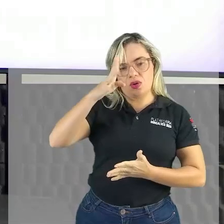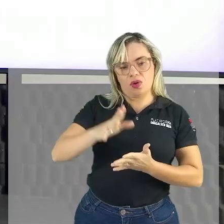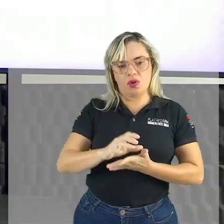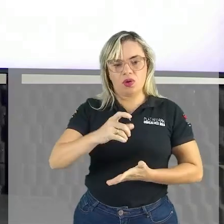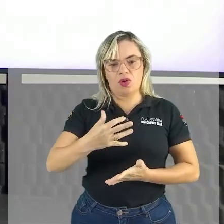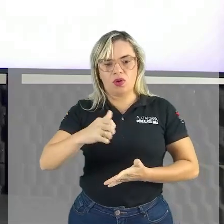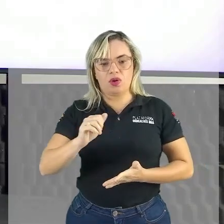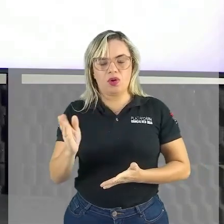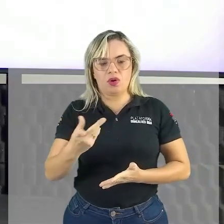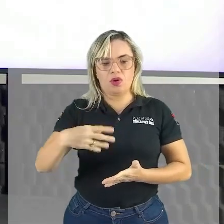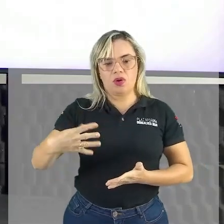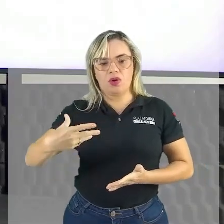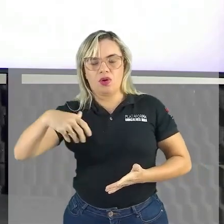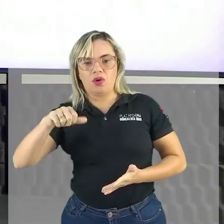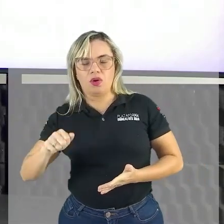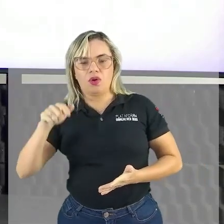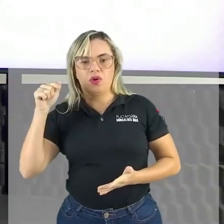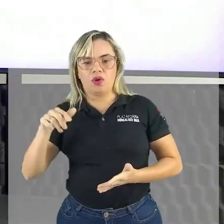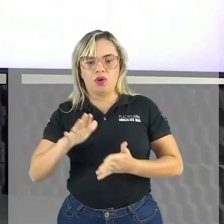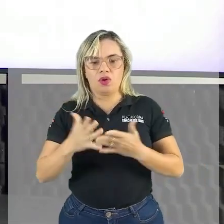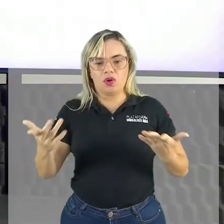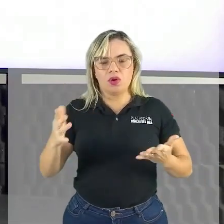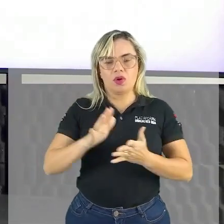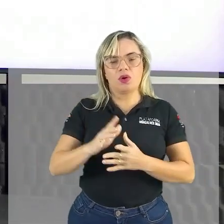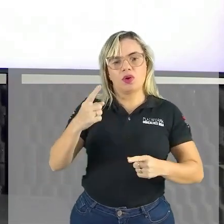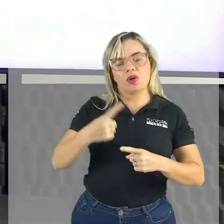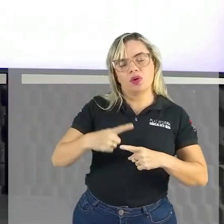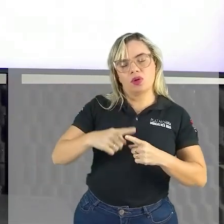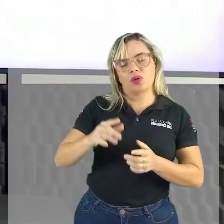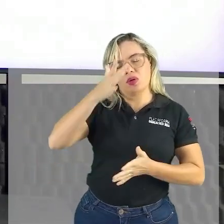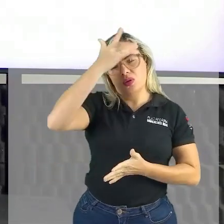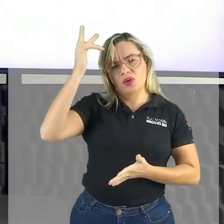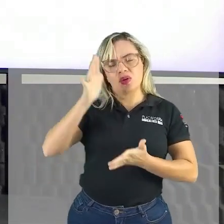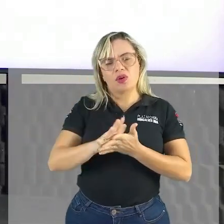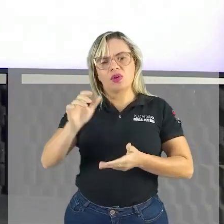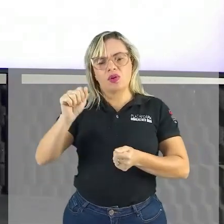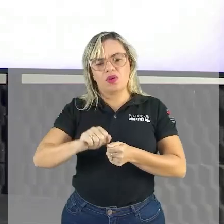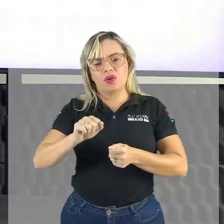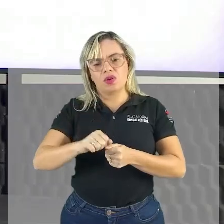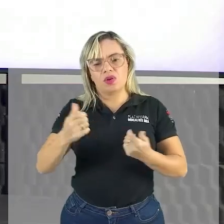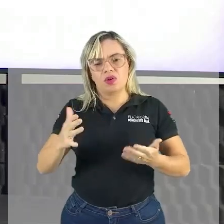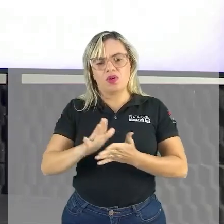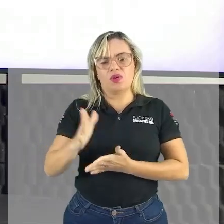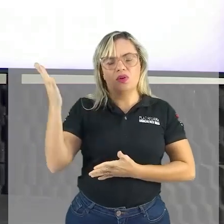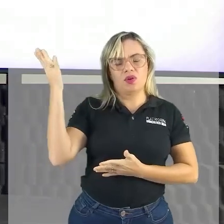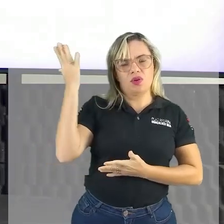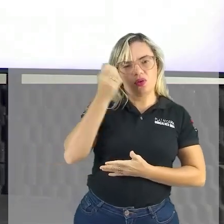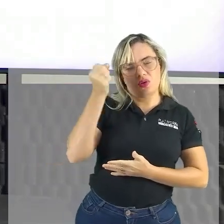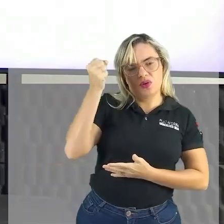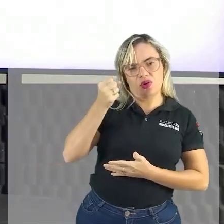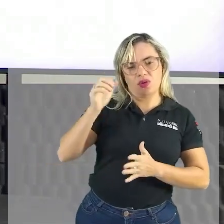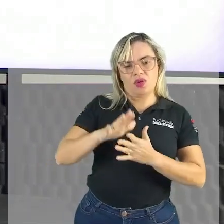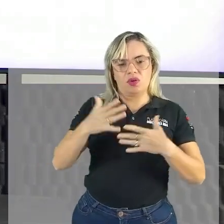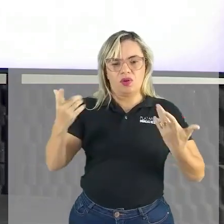gente que faz adulteração do leite colocando soda cáustica. Por quê? À medida que o leite vai